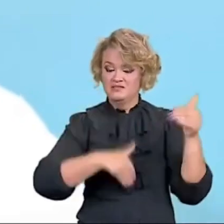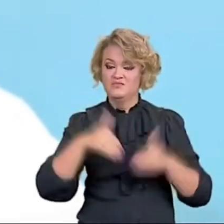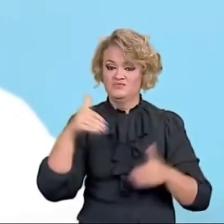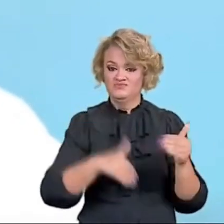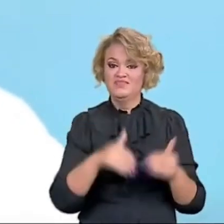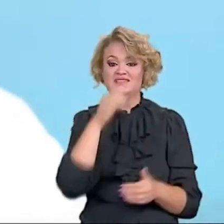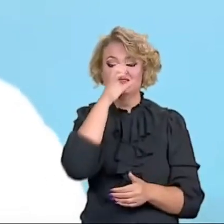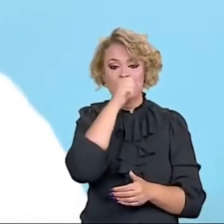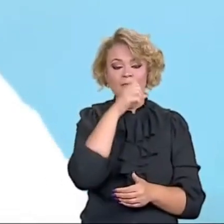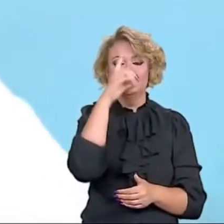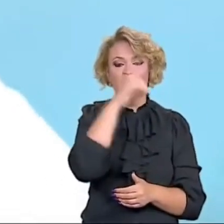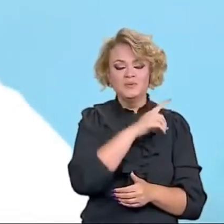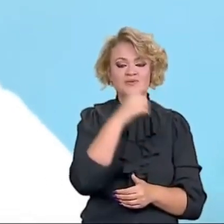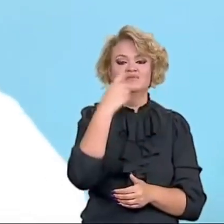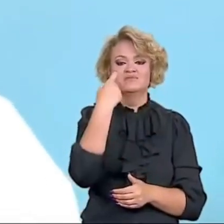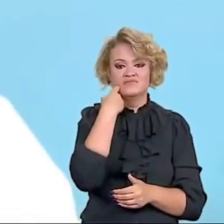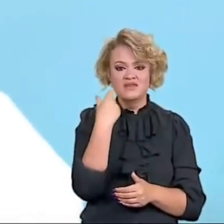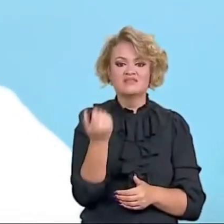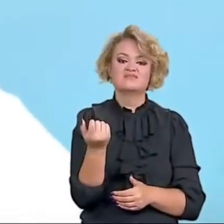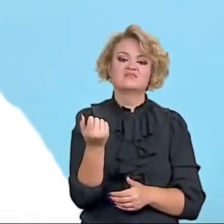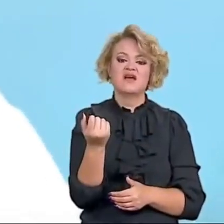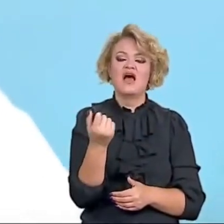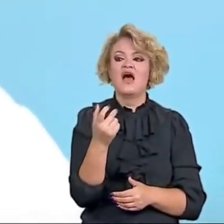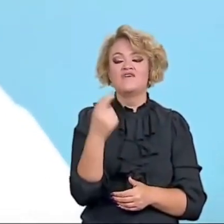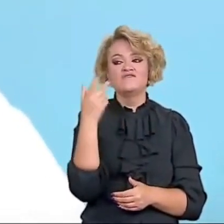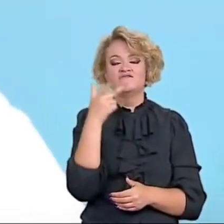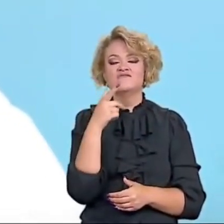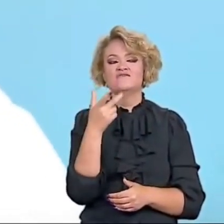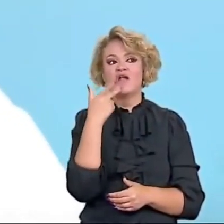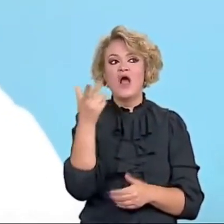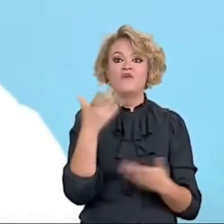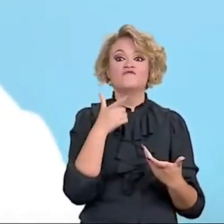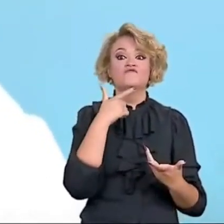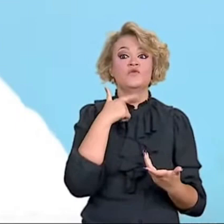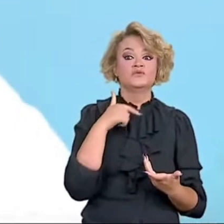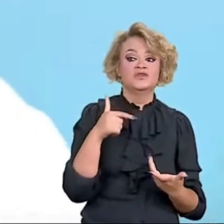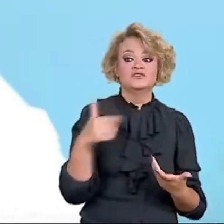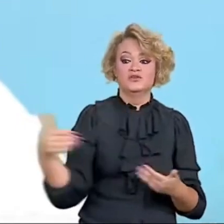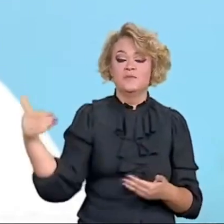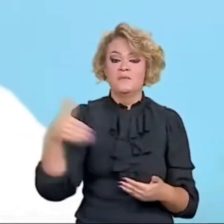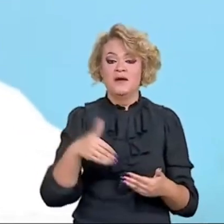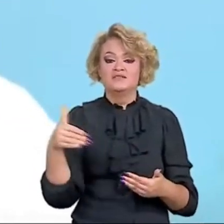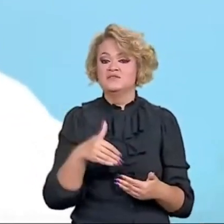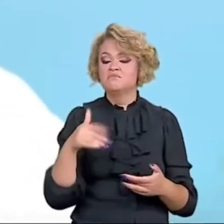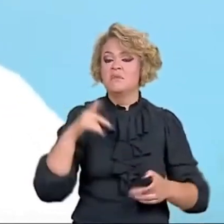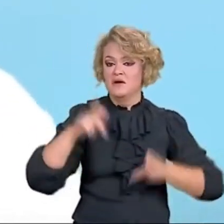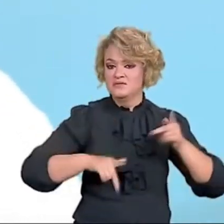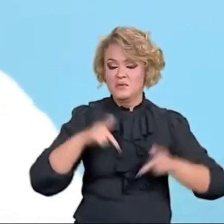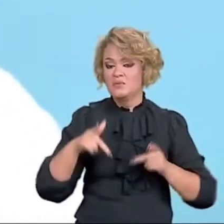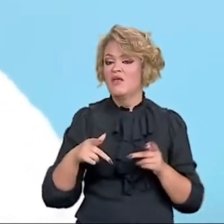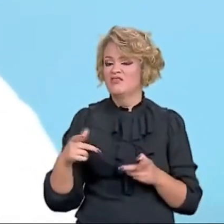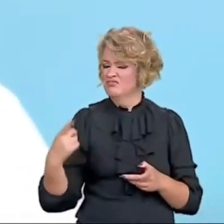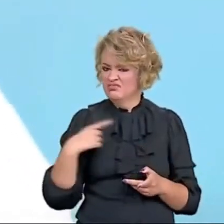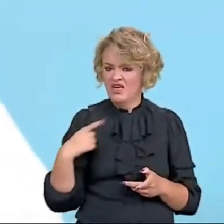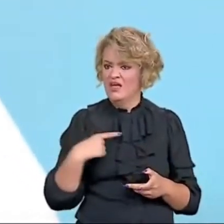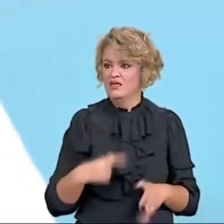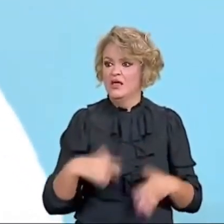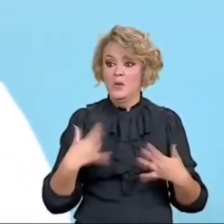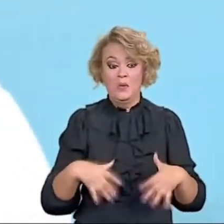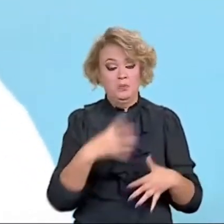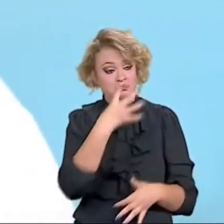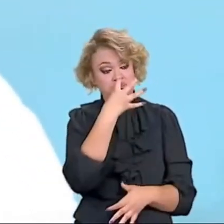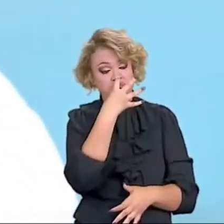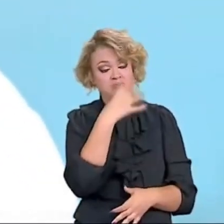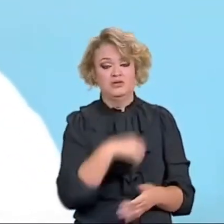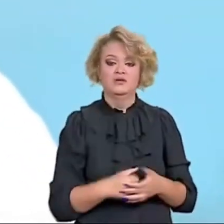domingo, sexta. Ou seja, a vontade de participação popular é uma coisa extraordinária que